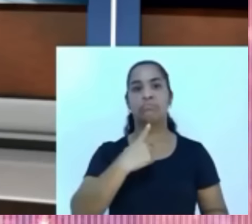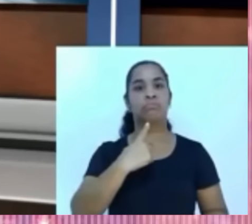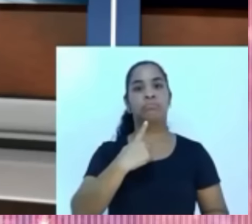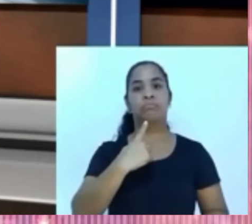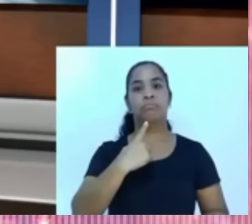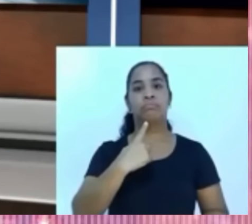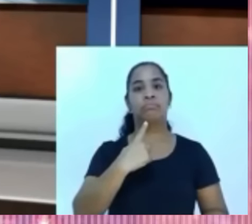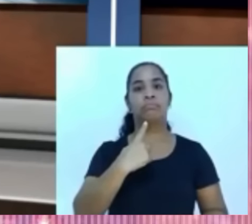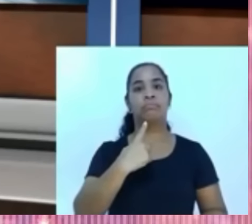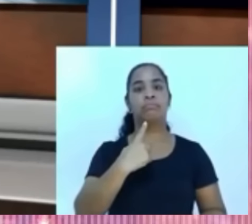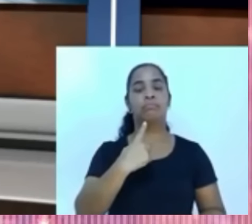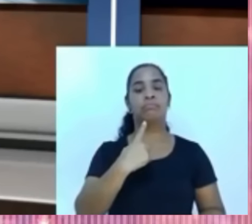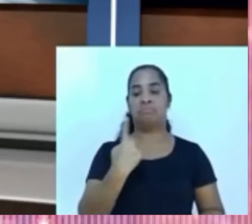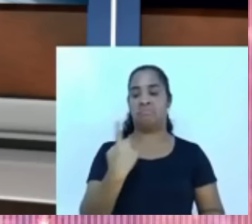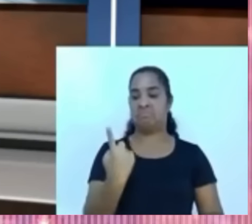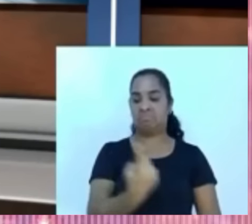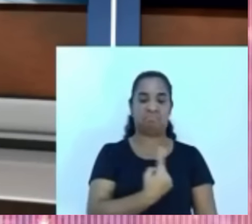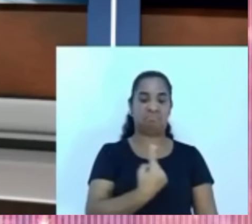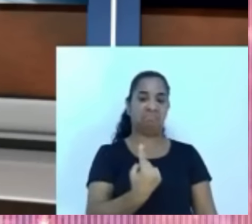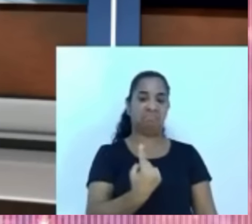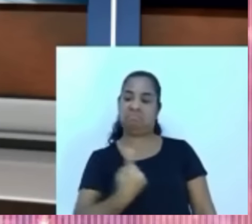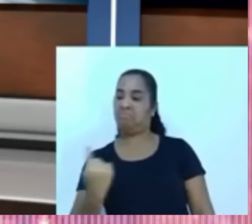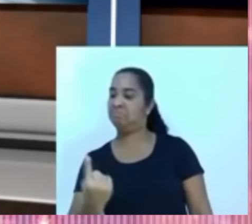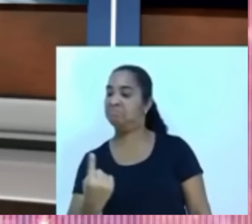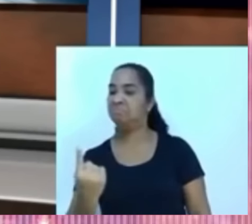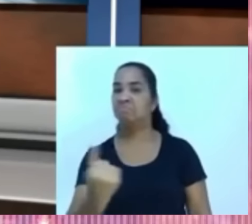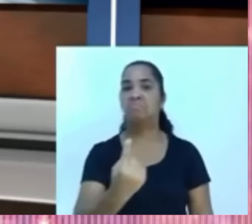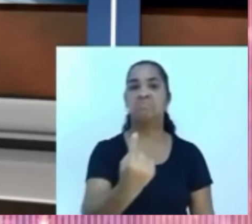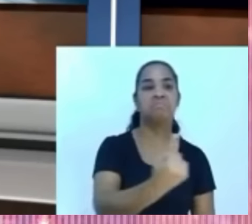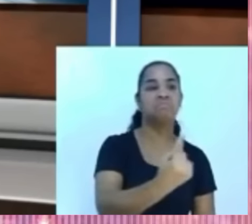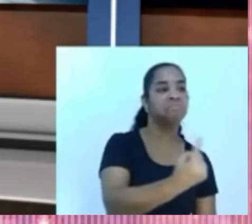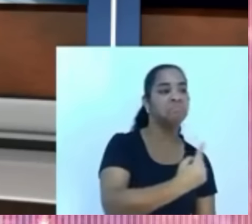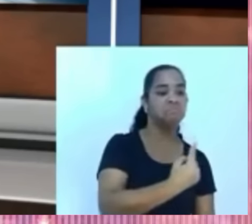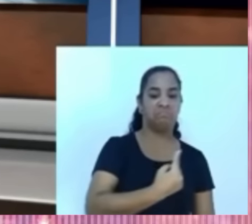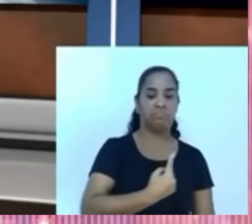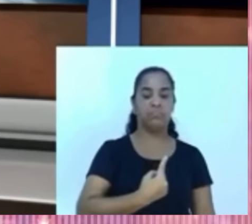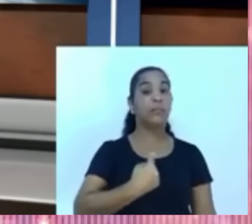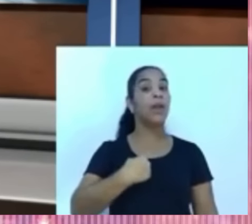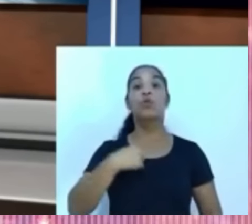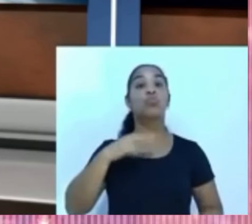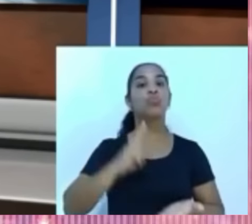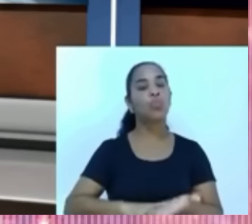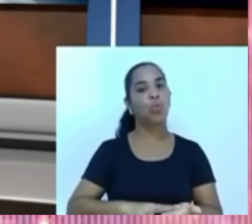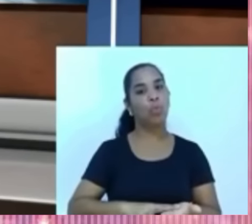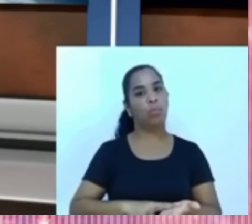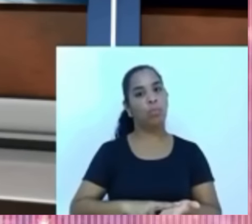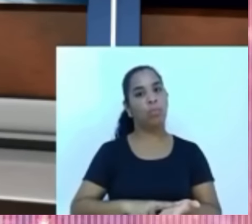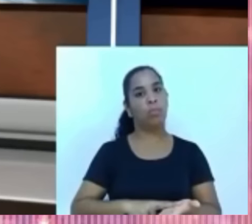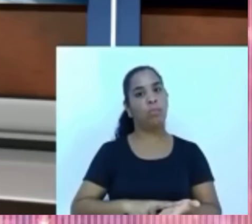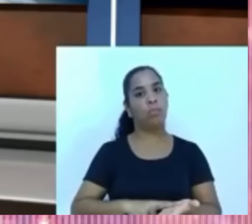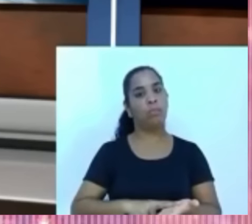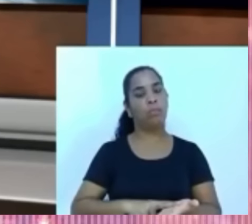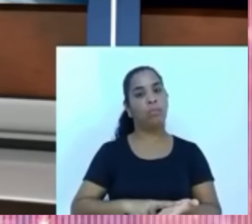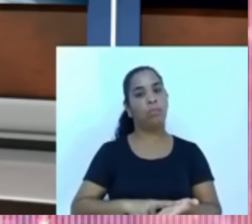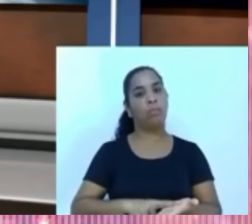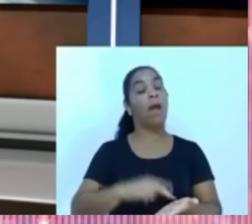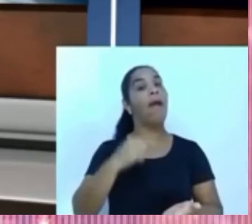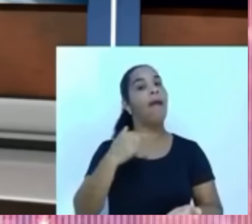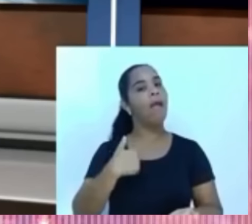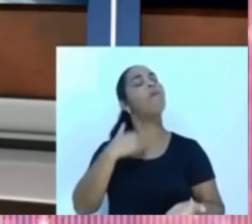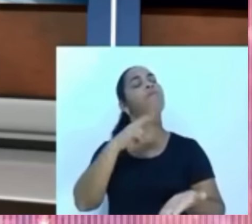a individualidade eu não estou eu sou cristão Eu sou filho